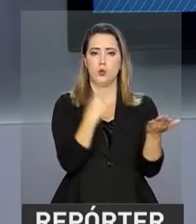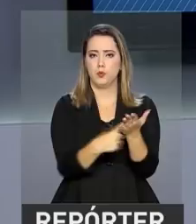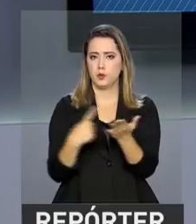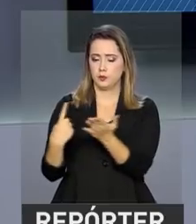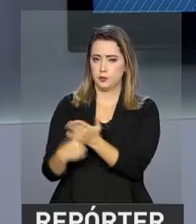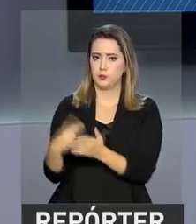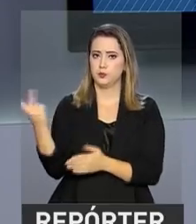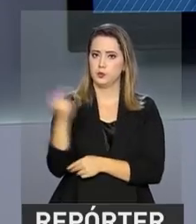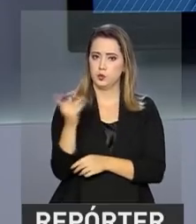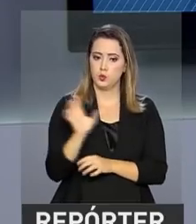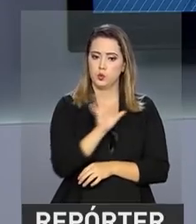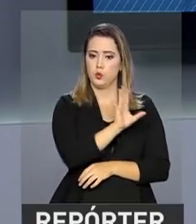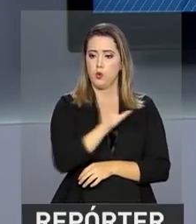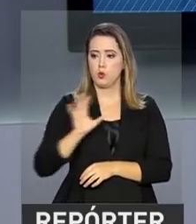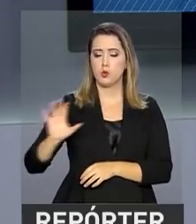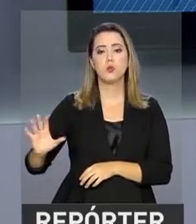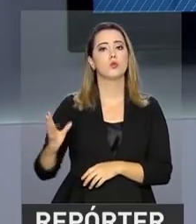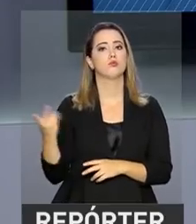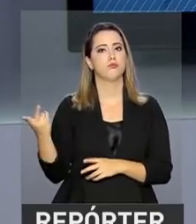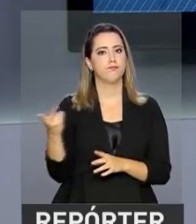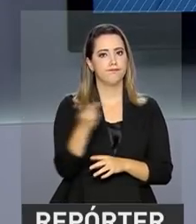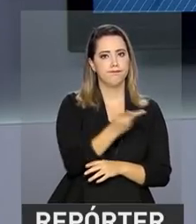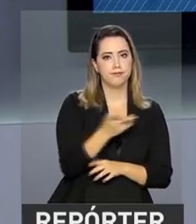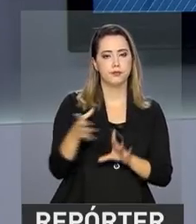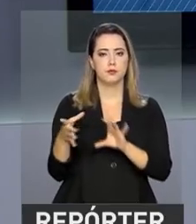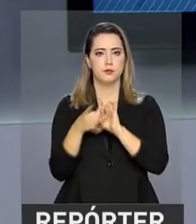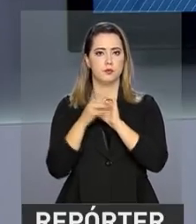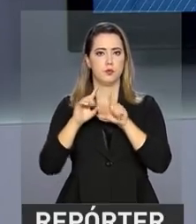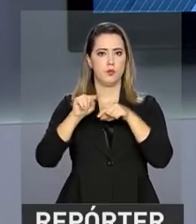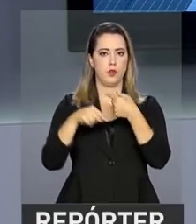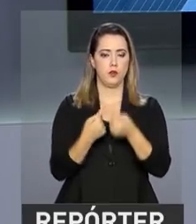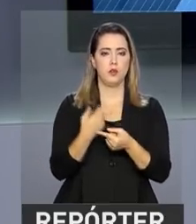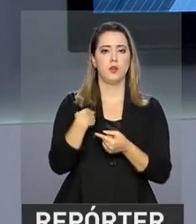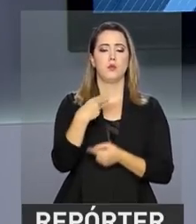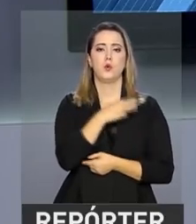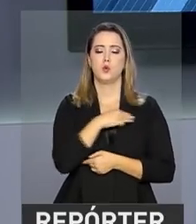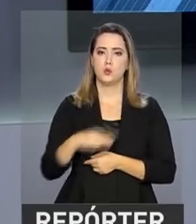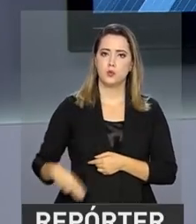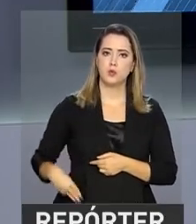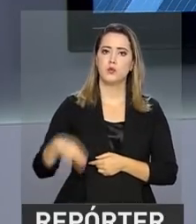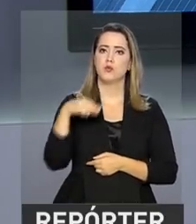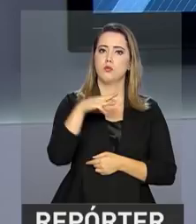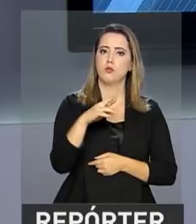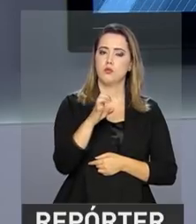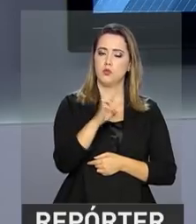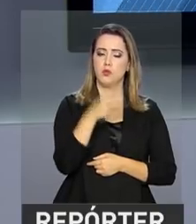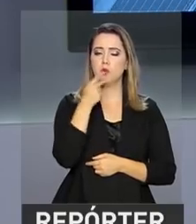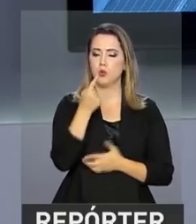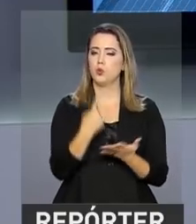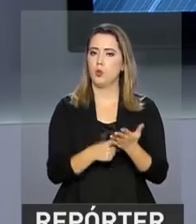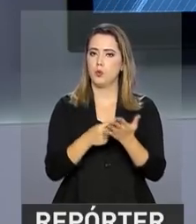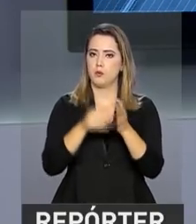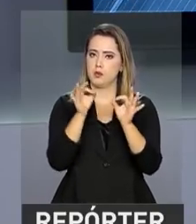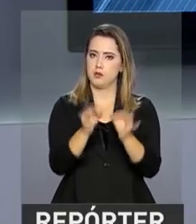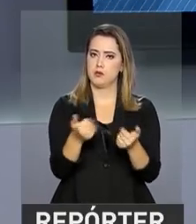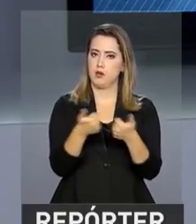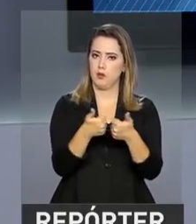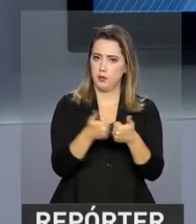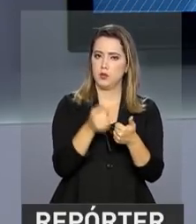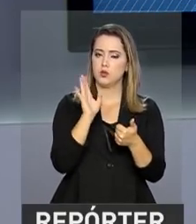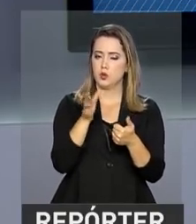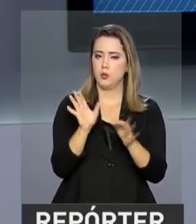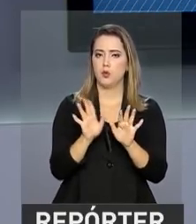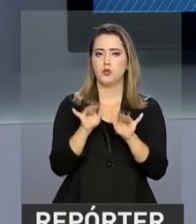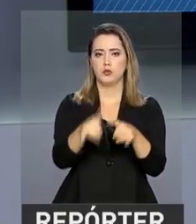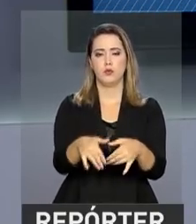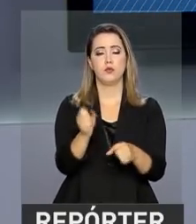entre os dois blocos após o encontro o ministro aluízio nunes avaliou que o consenso está próximo e o acordo pode ser fechado